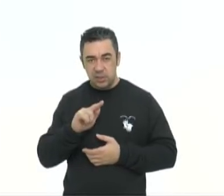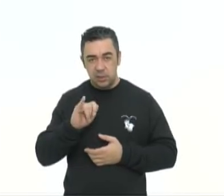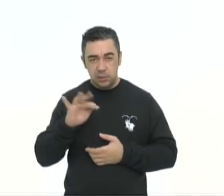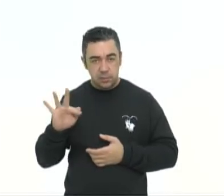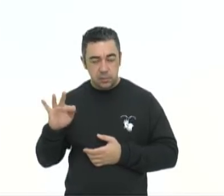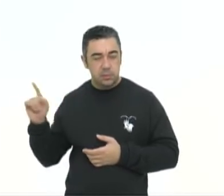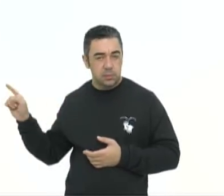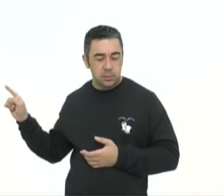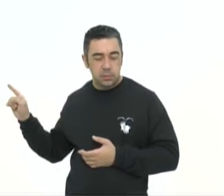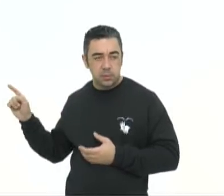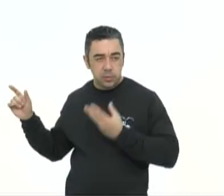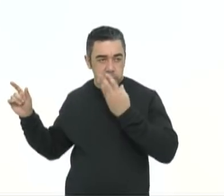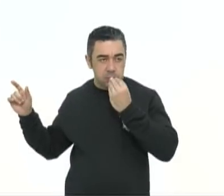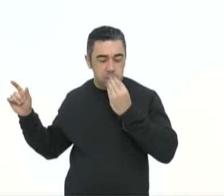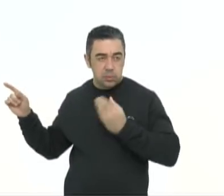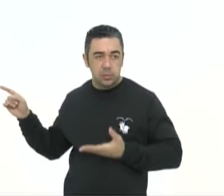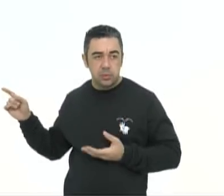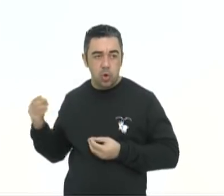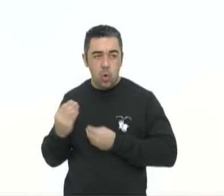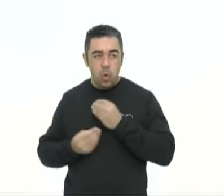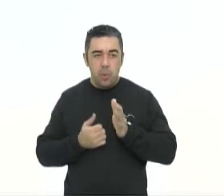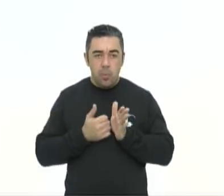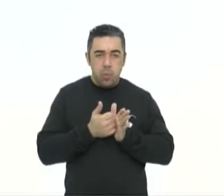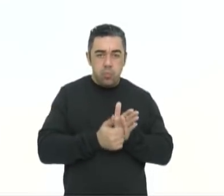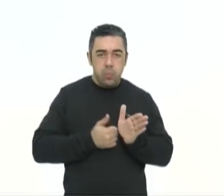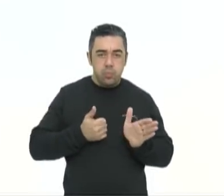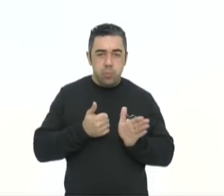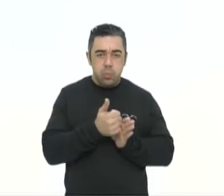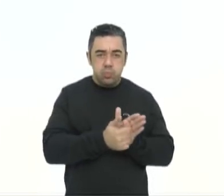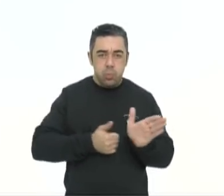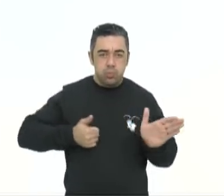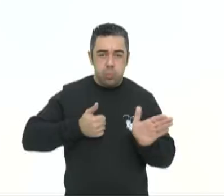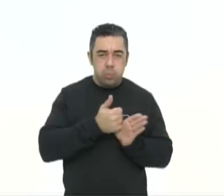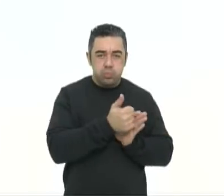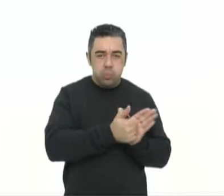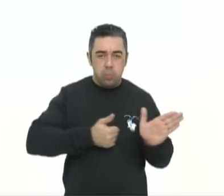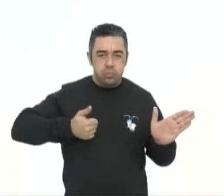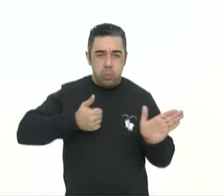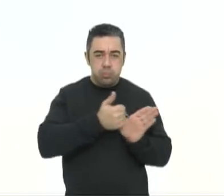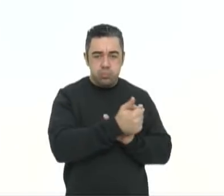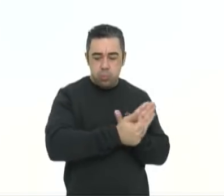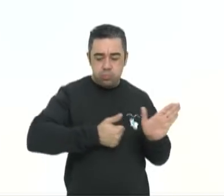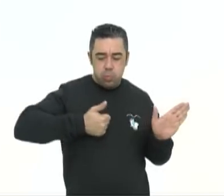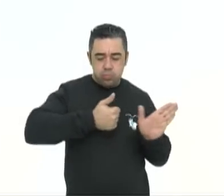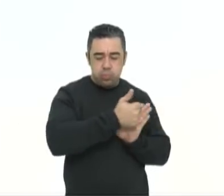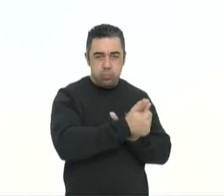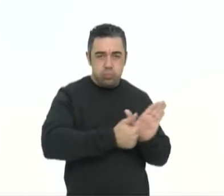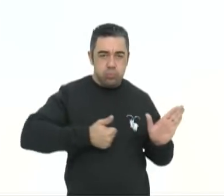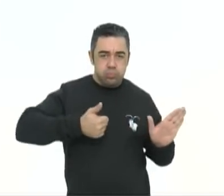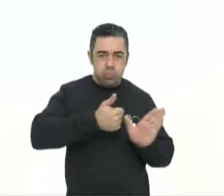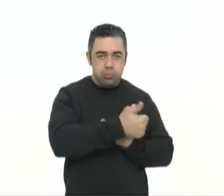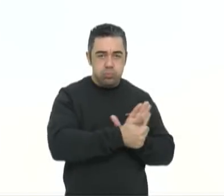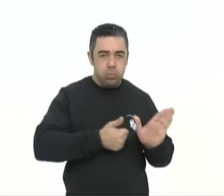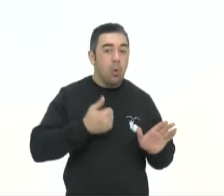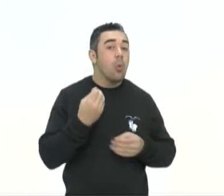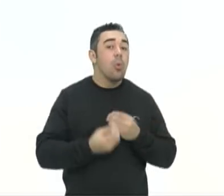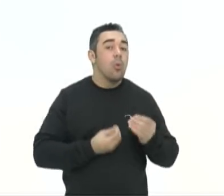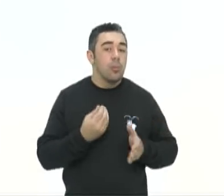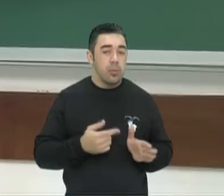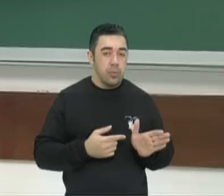tá? E o que a gente pode observar aqui? Então, nós temos a seguinte ideia, tá?